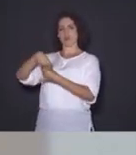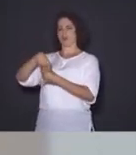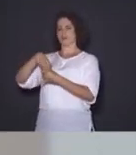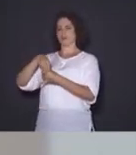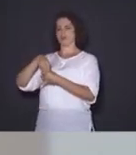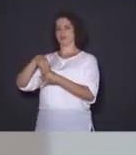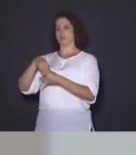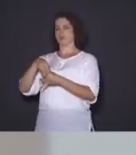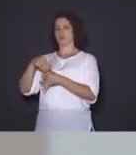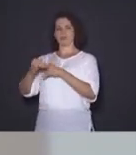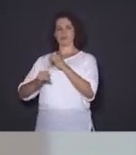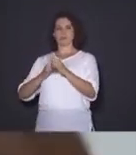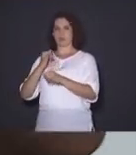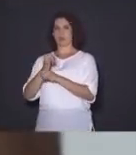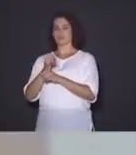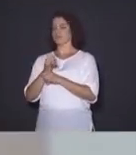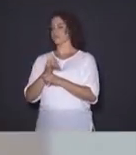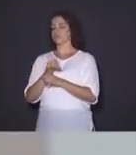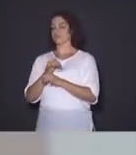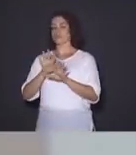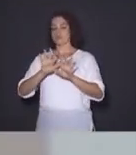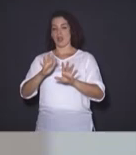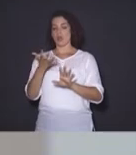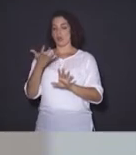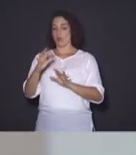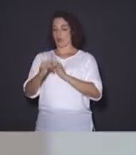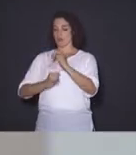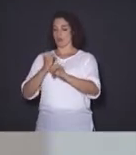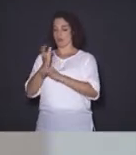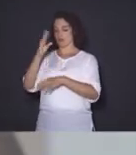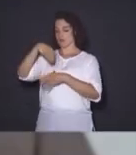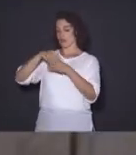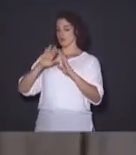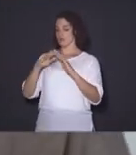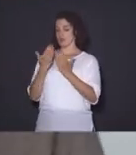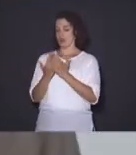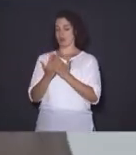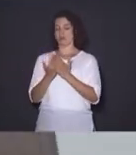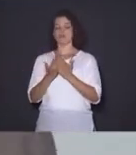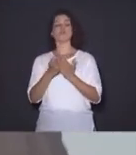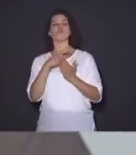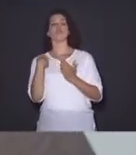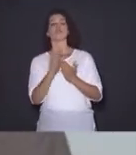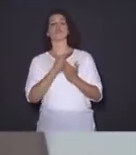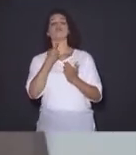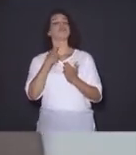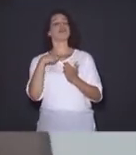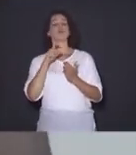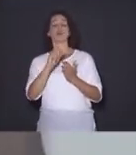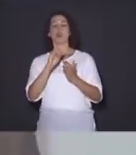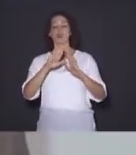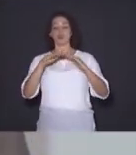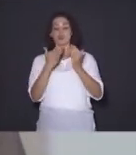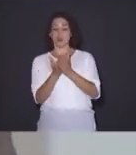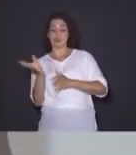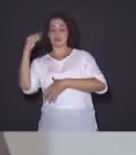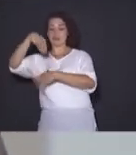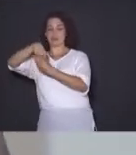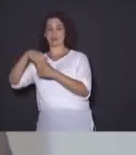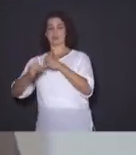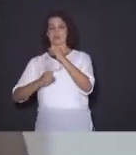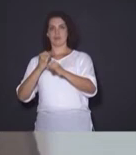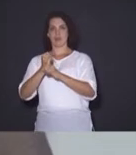escolas da internet trazendo aqui pra realidade de tinga e nós queremos que tinga esteve fortemente